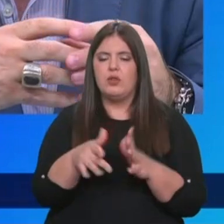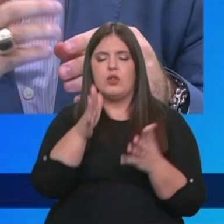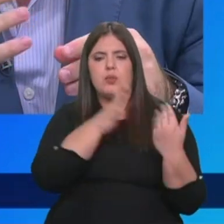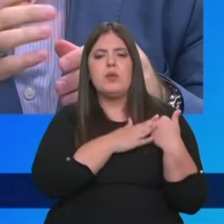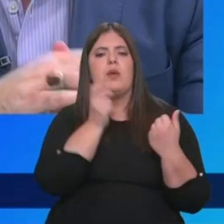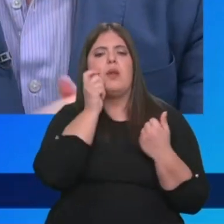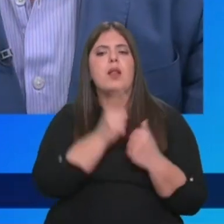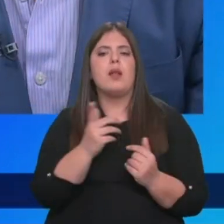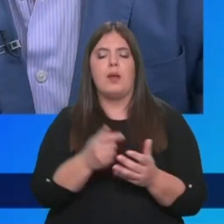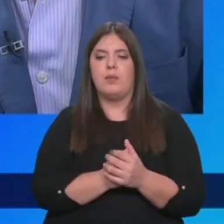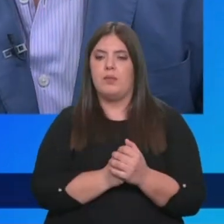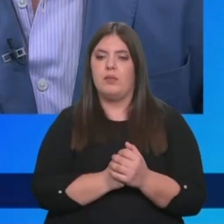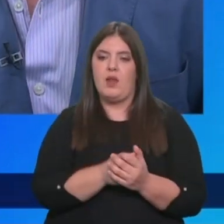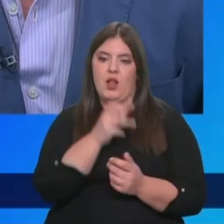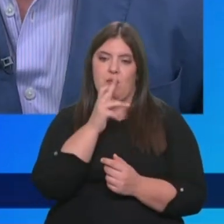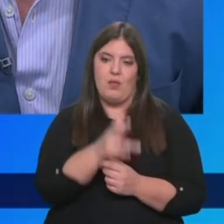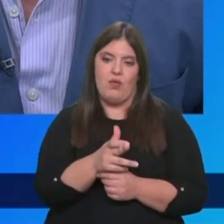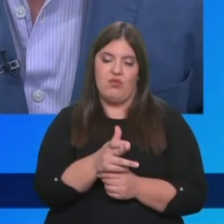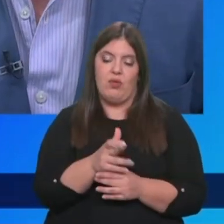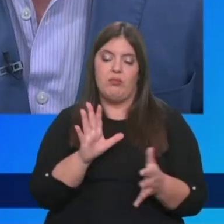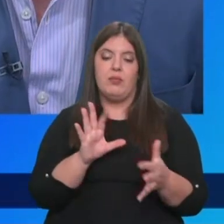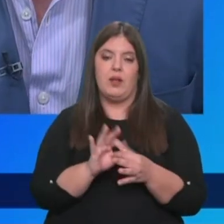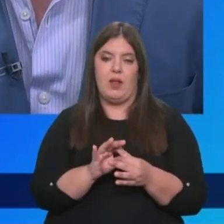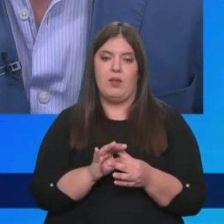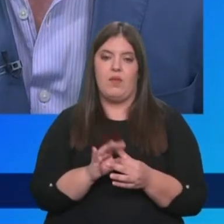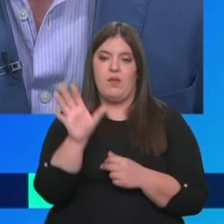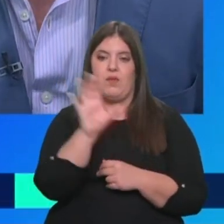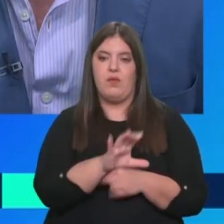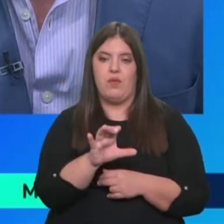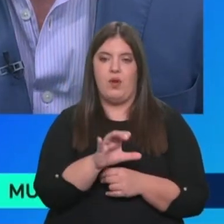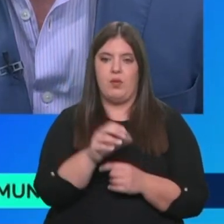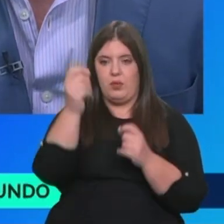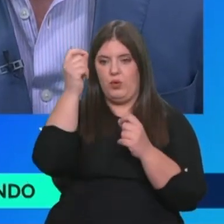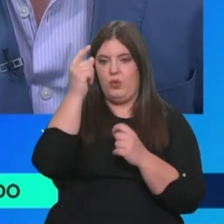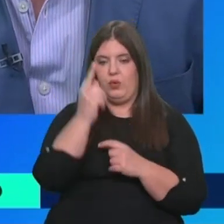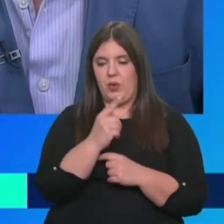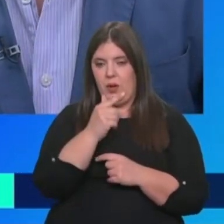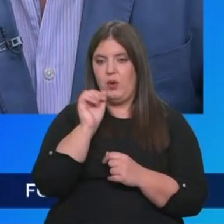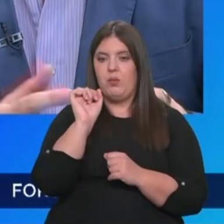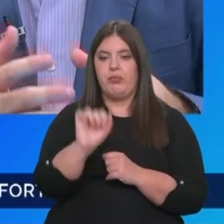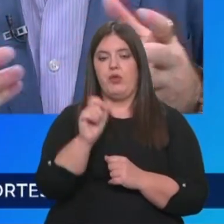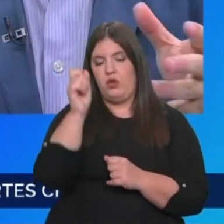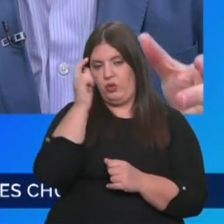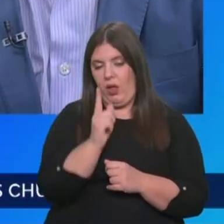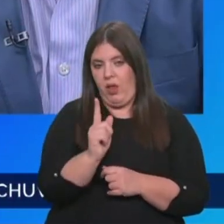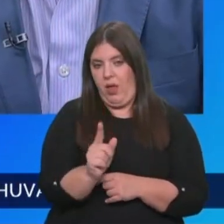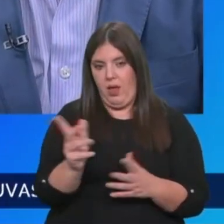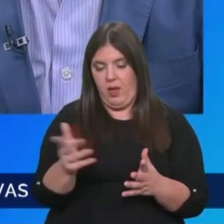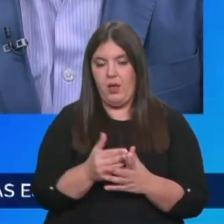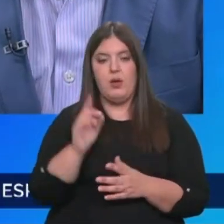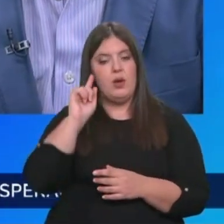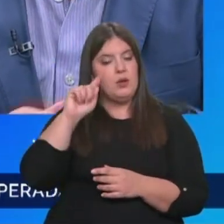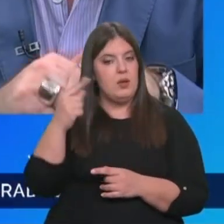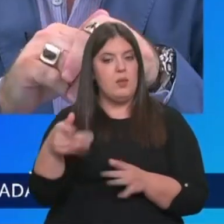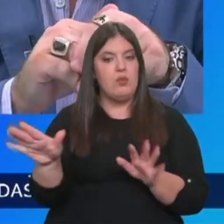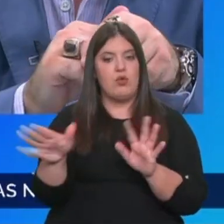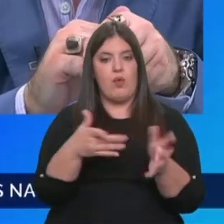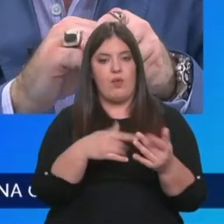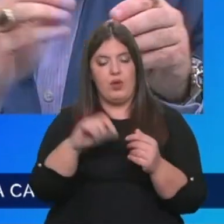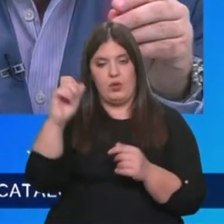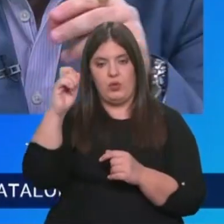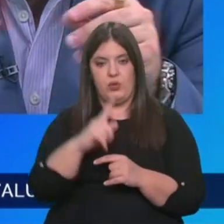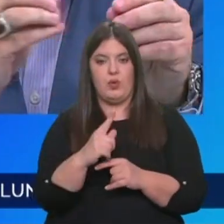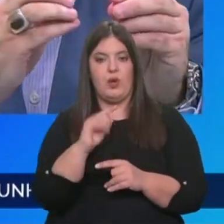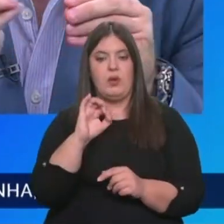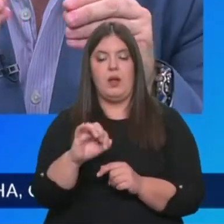por isso? Eis a resposta que vem de forma solar, ou seja, o próprio Sol. Nós sabemos, por exemplo, que o vento solar é